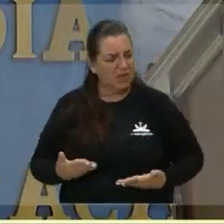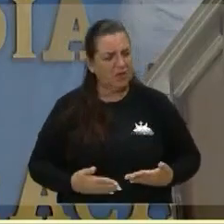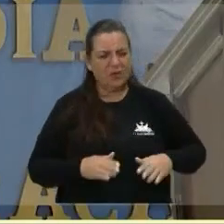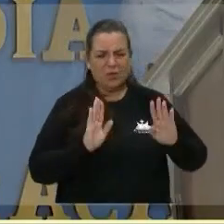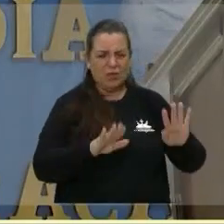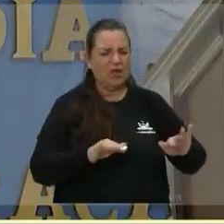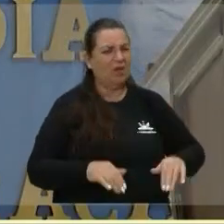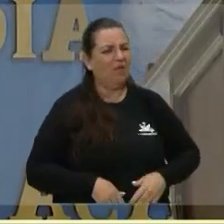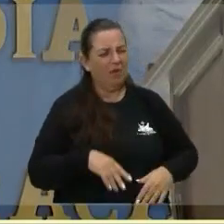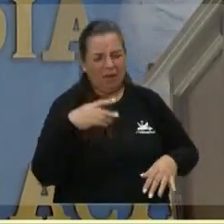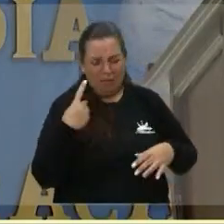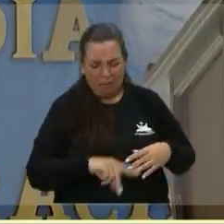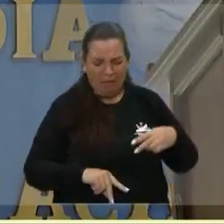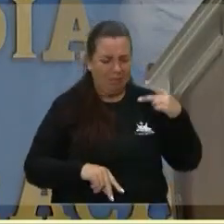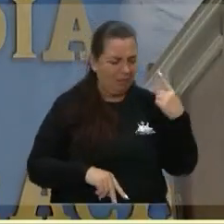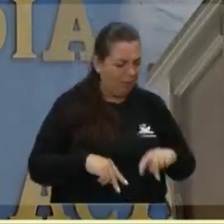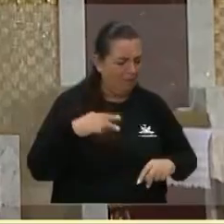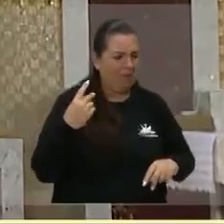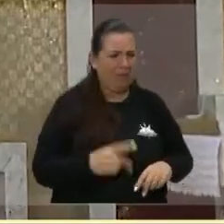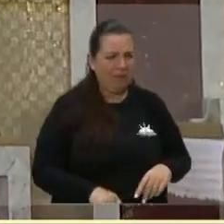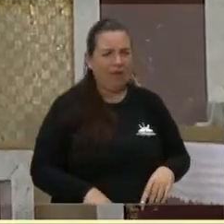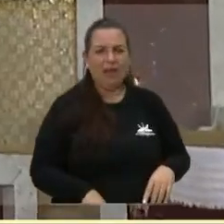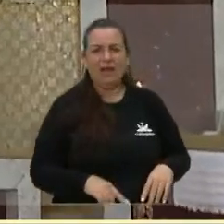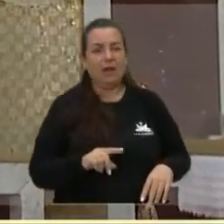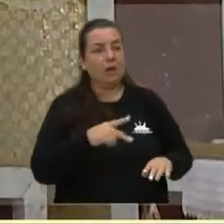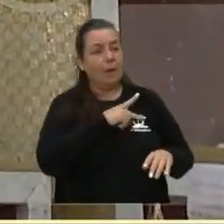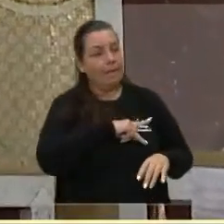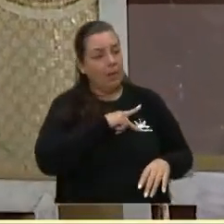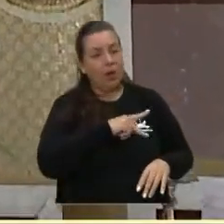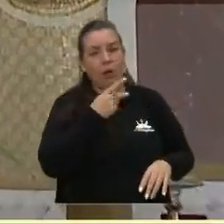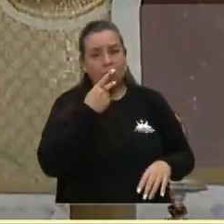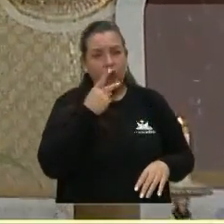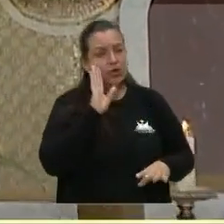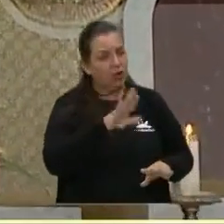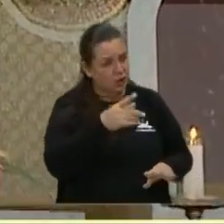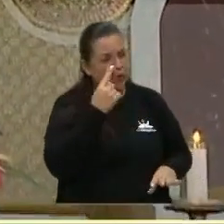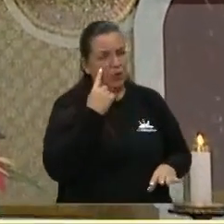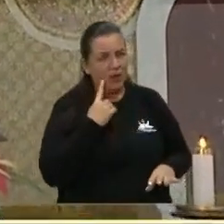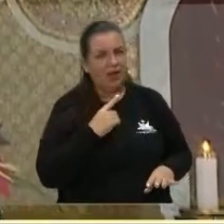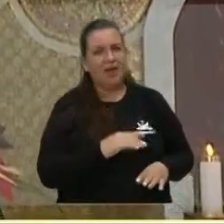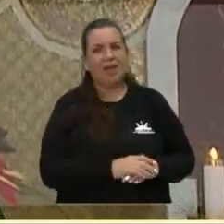humilhado. Olha o que Paulo diz, eu já chorei.